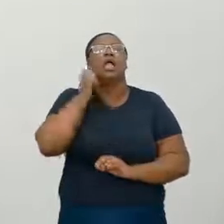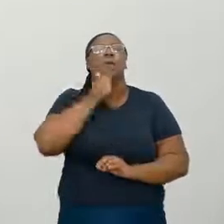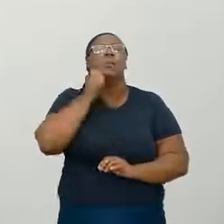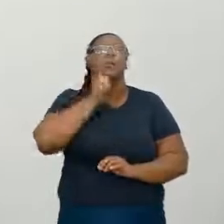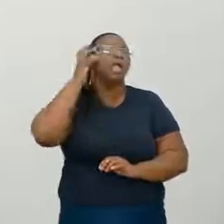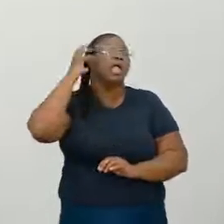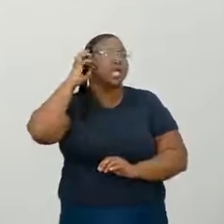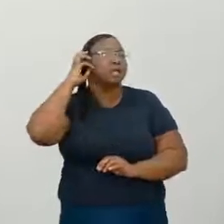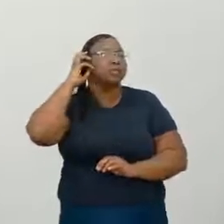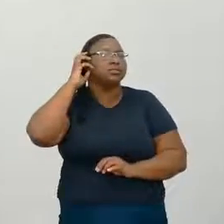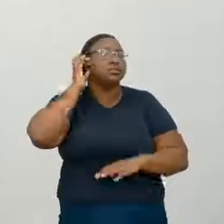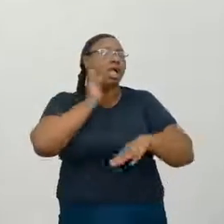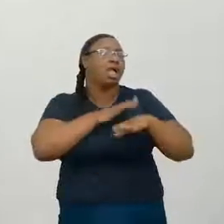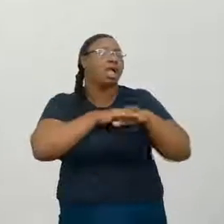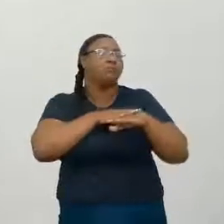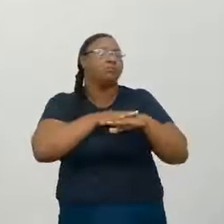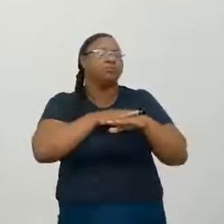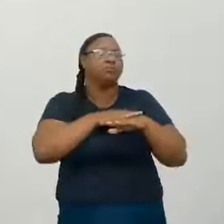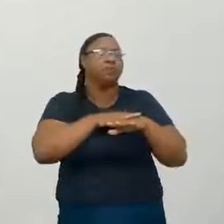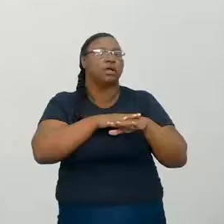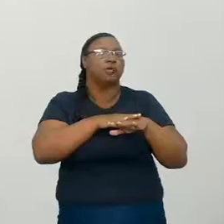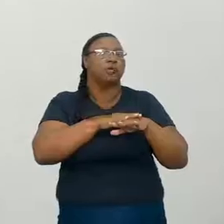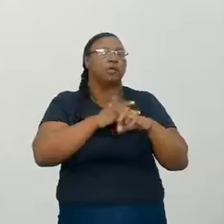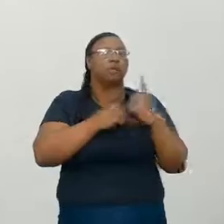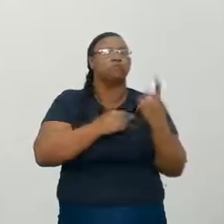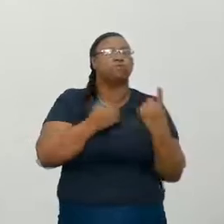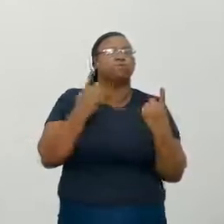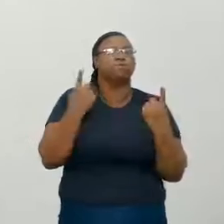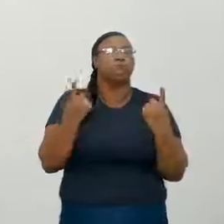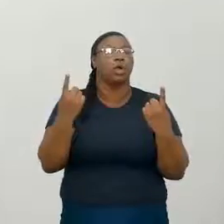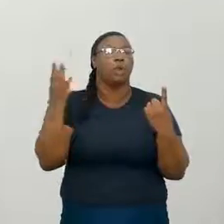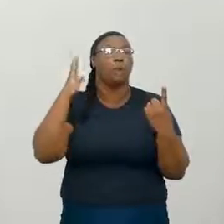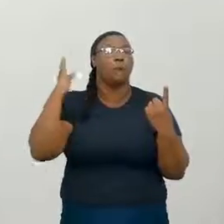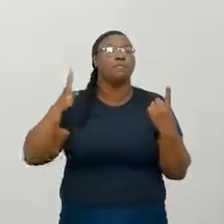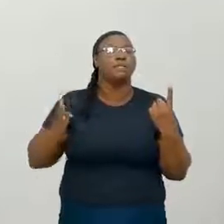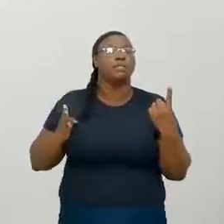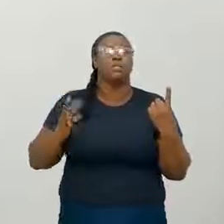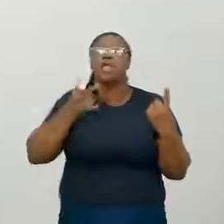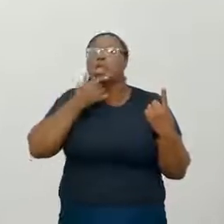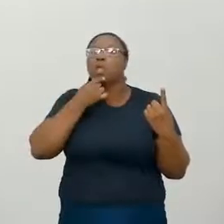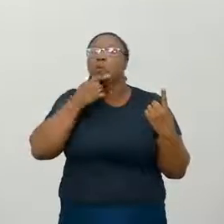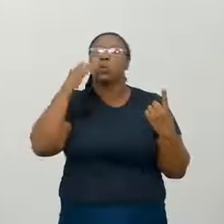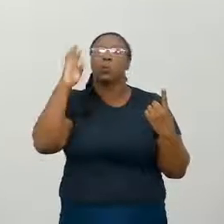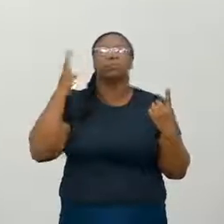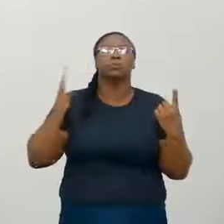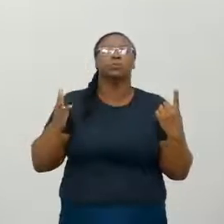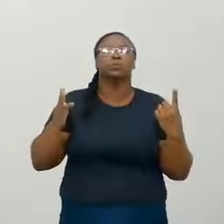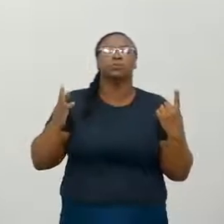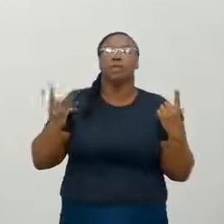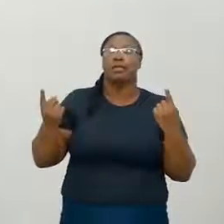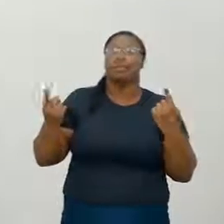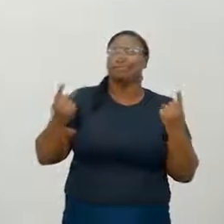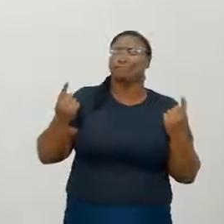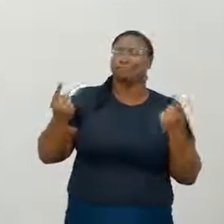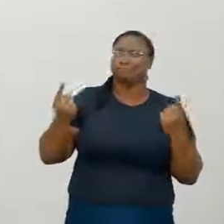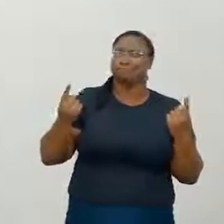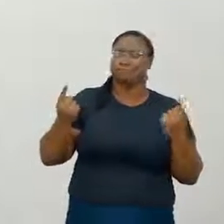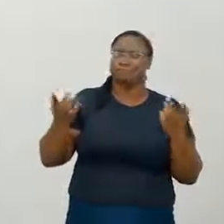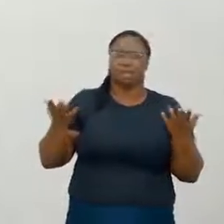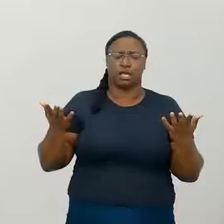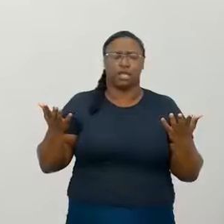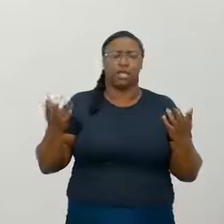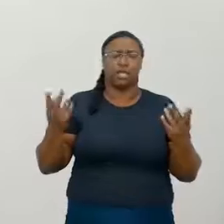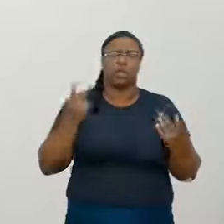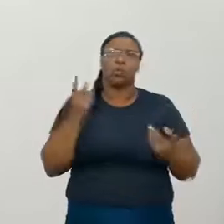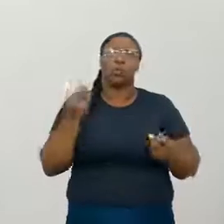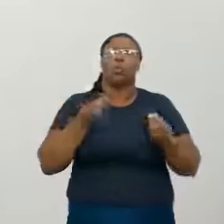ela conversa sempre, a conversa dela com algum brasileiro. Sim. E aí você vai discutir ali, né, na verdade, como que, né, os